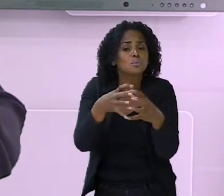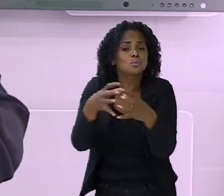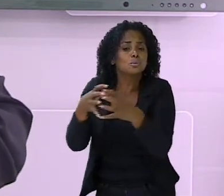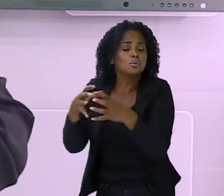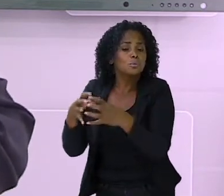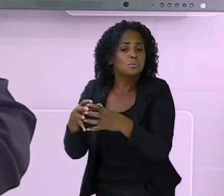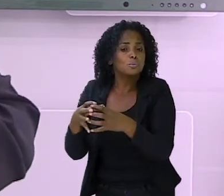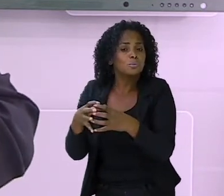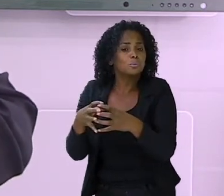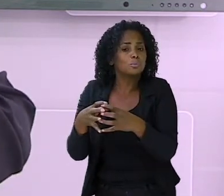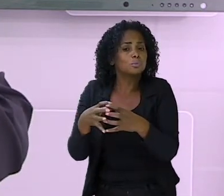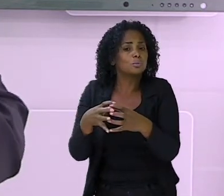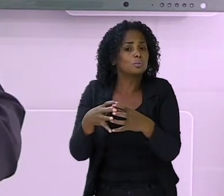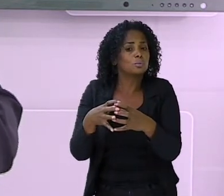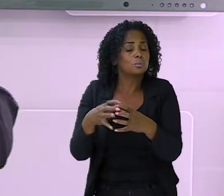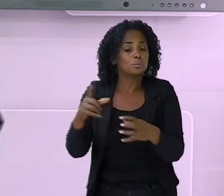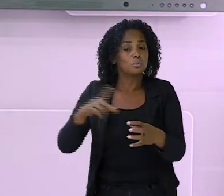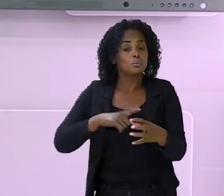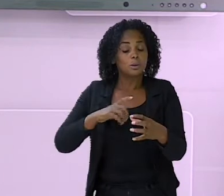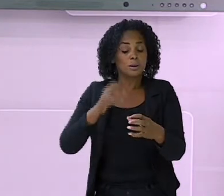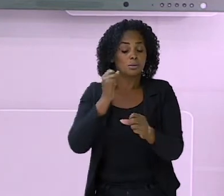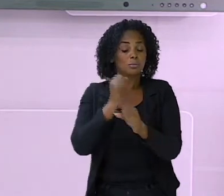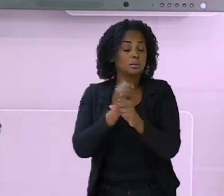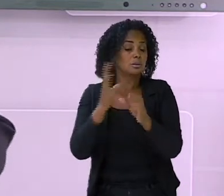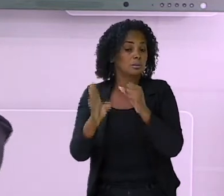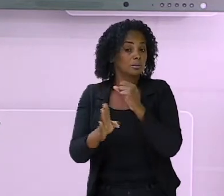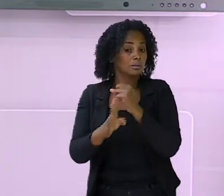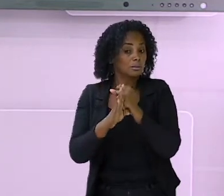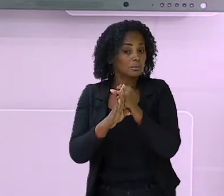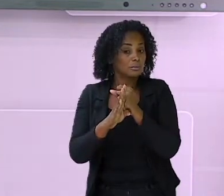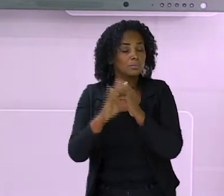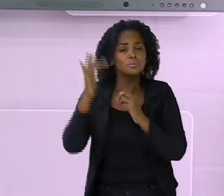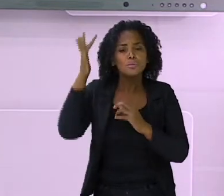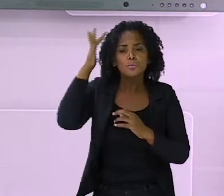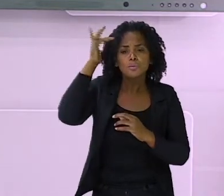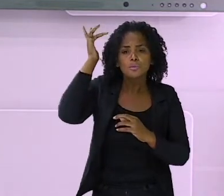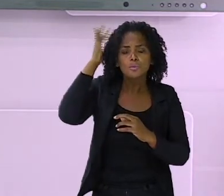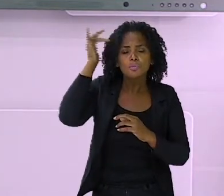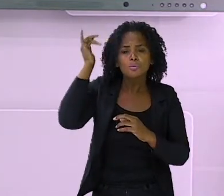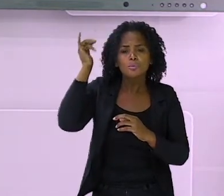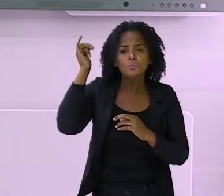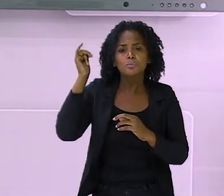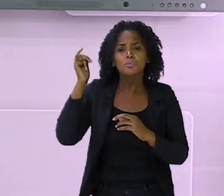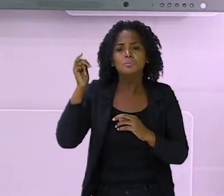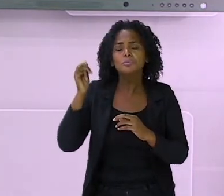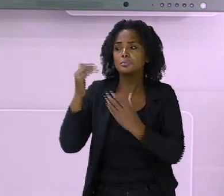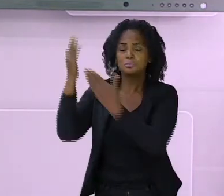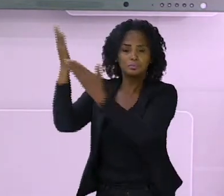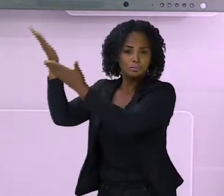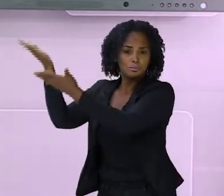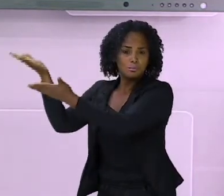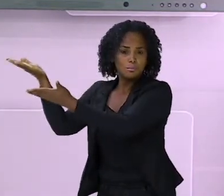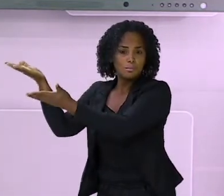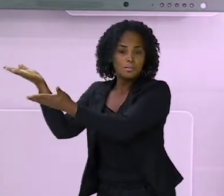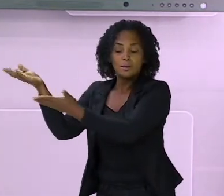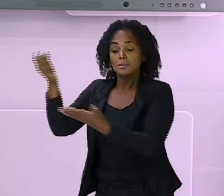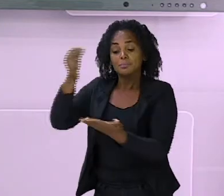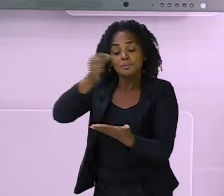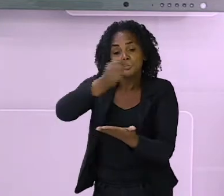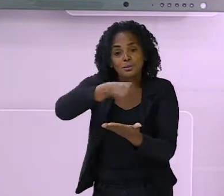aí você começa a dar nome, que é um substantivo simples também, que vai dando